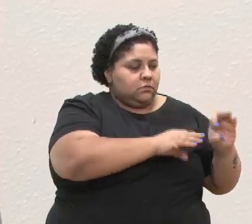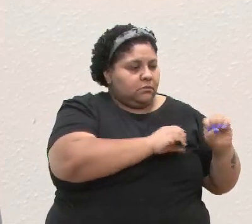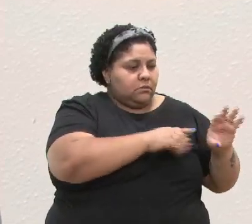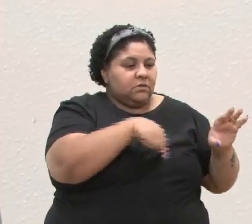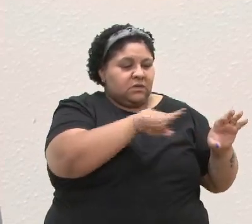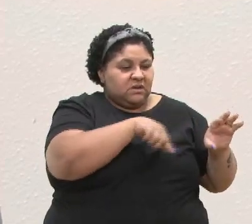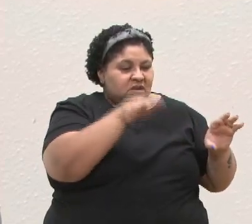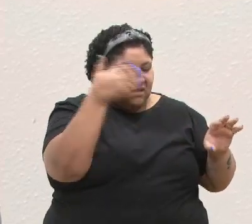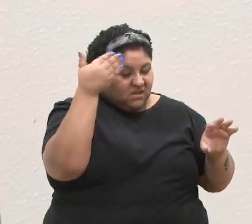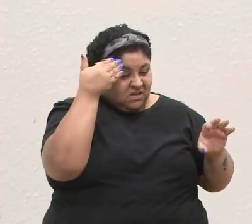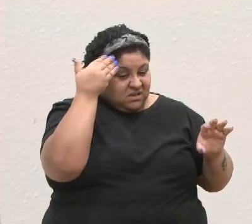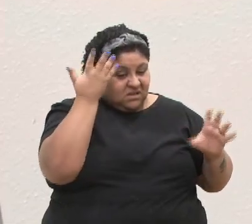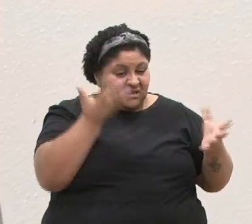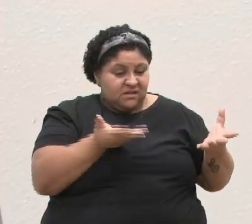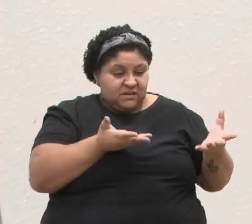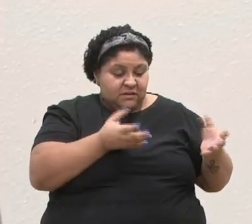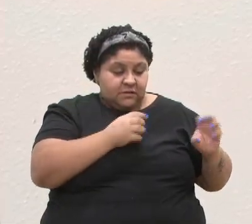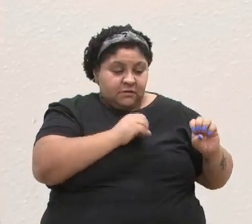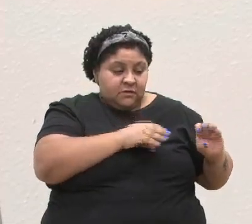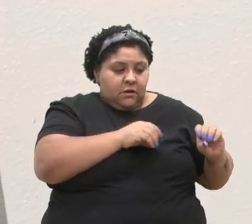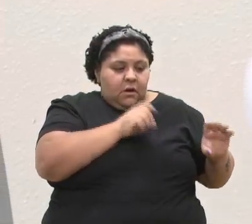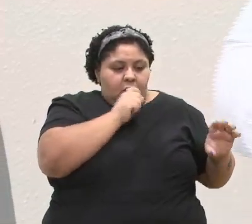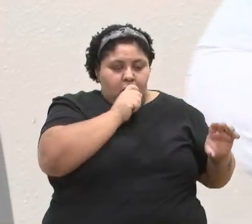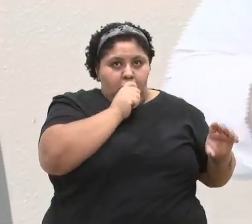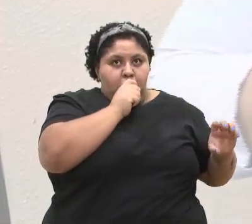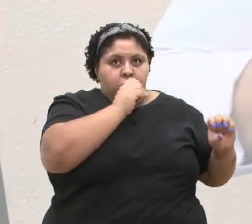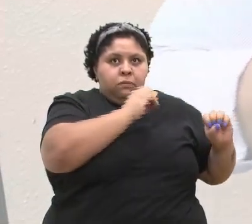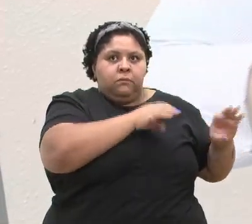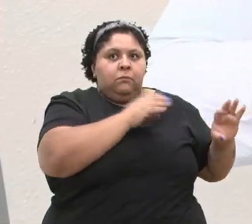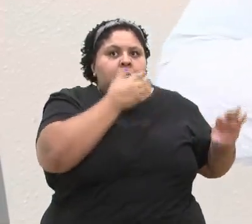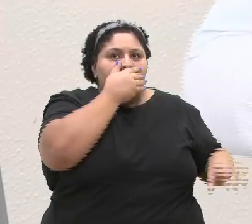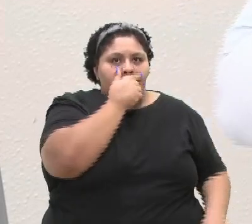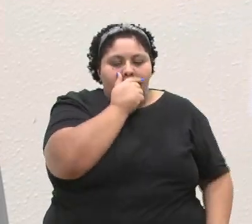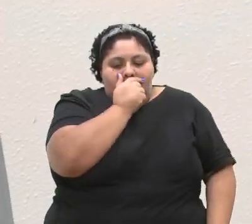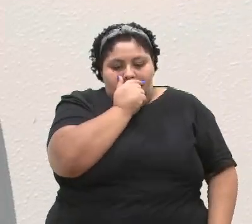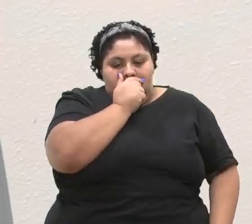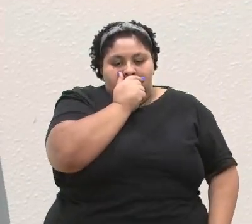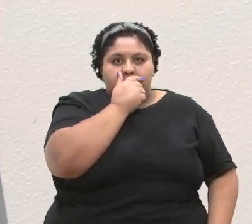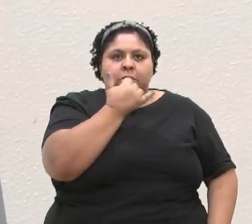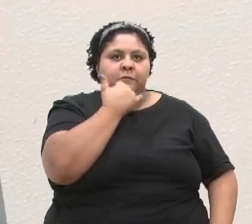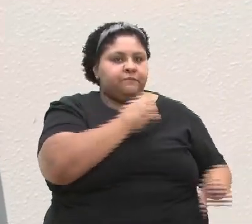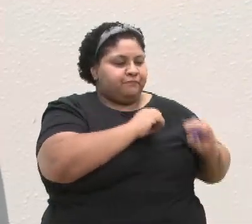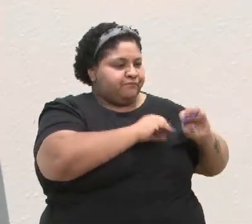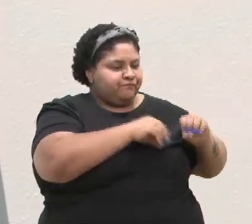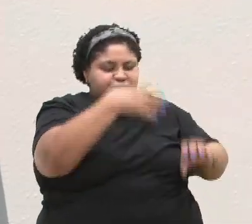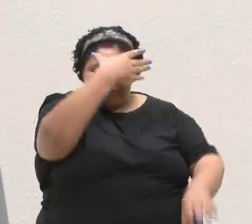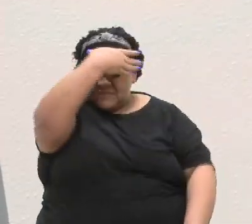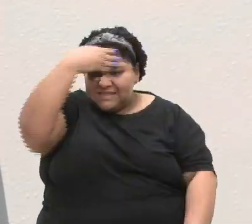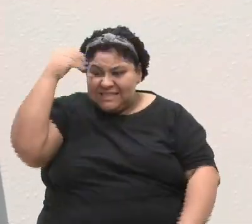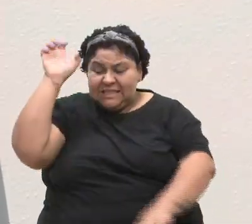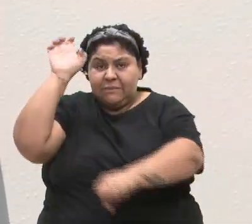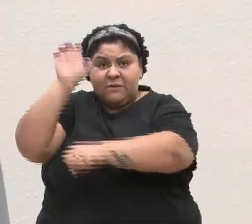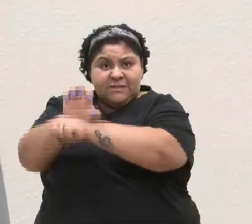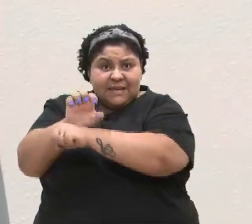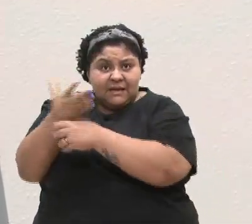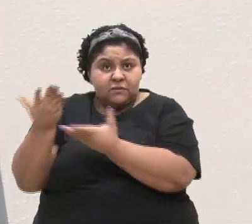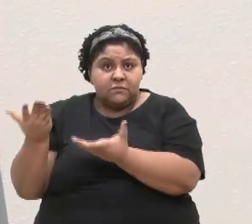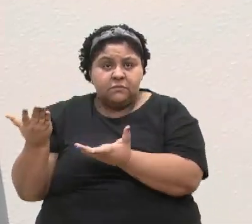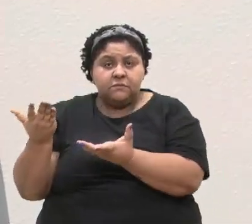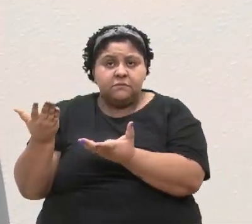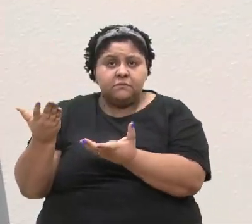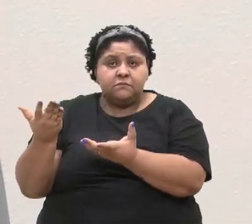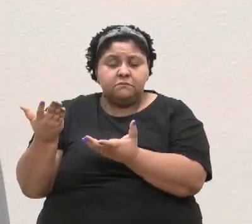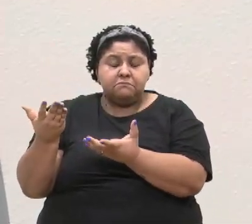gente sabe o quanto a educação hoje é esquecida, tanto pelo Estado